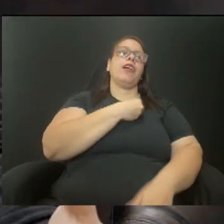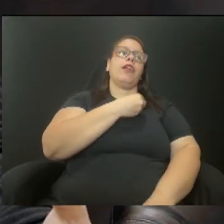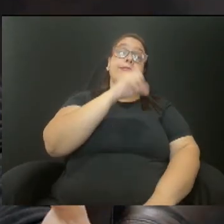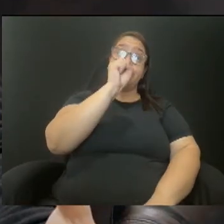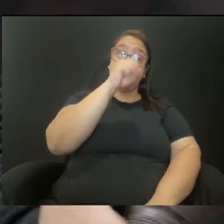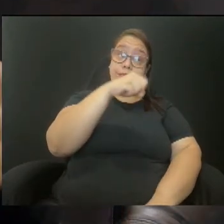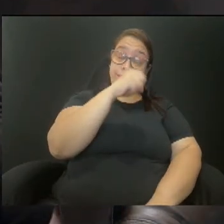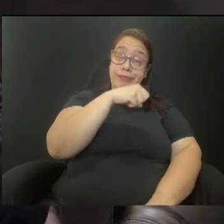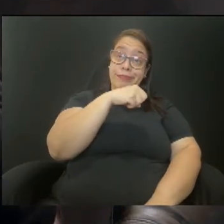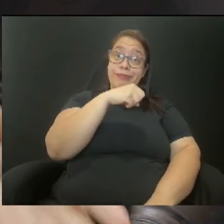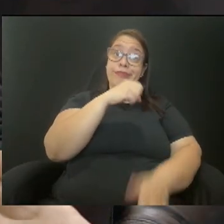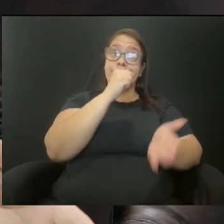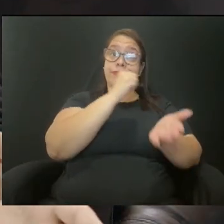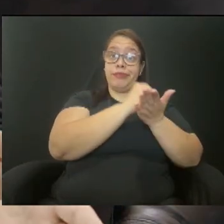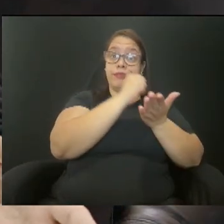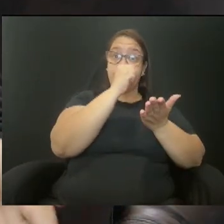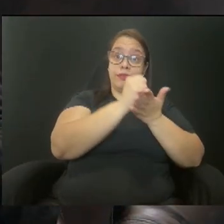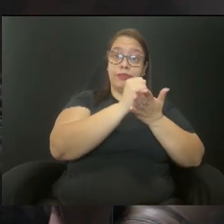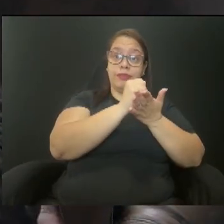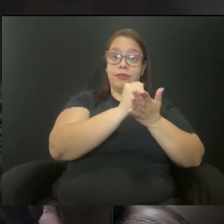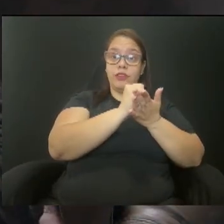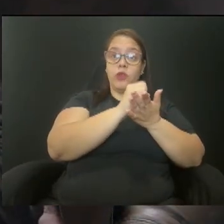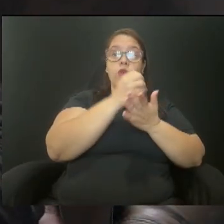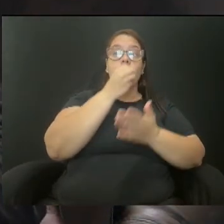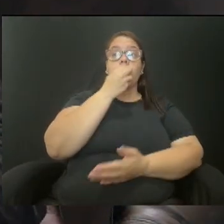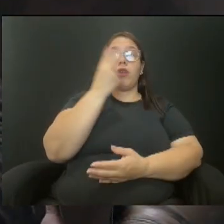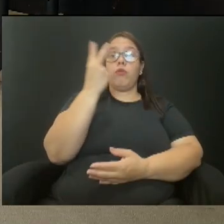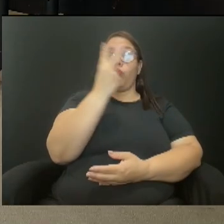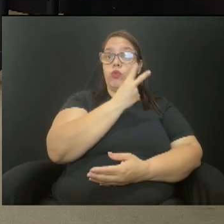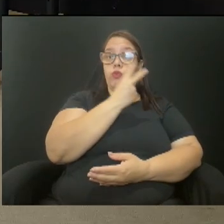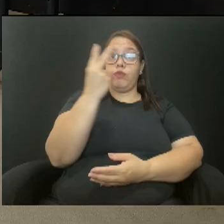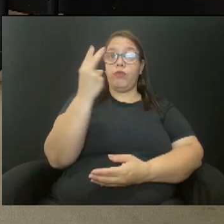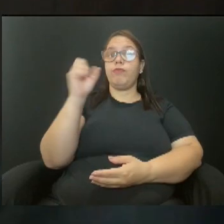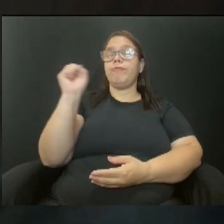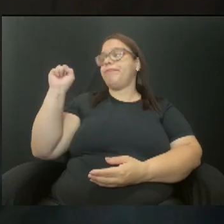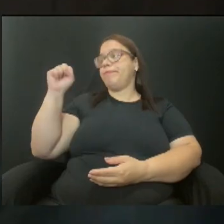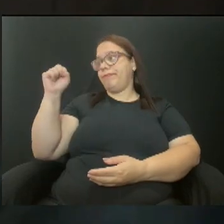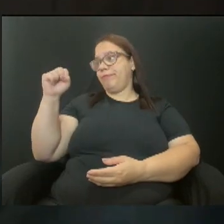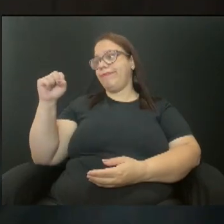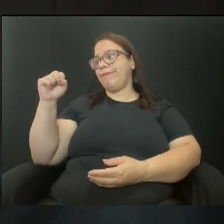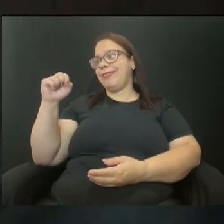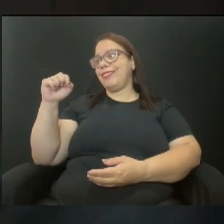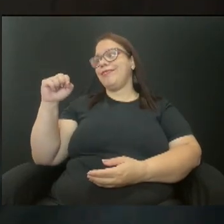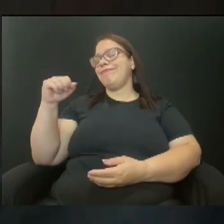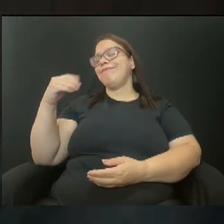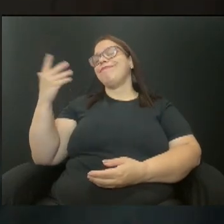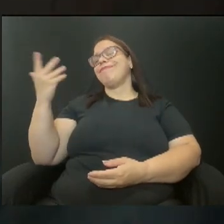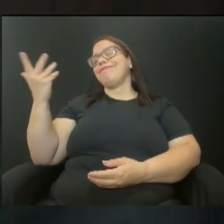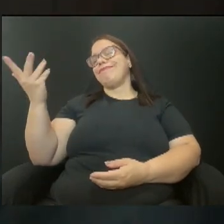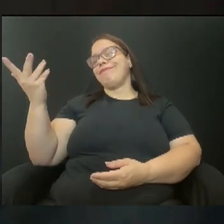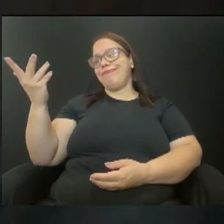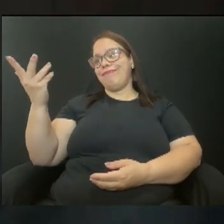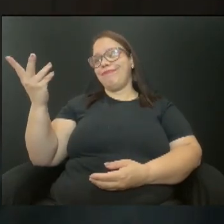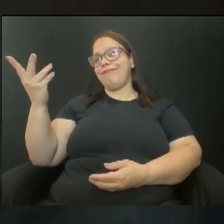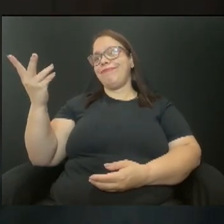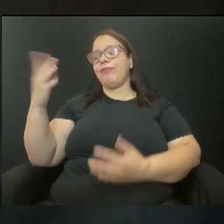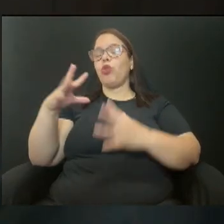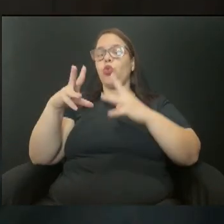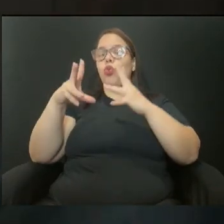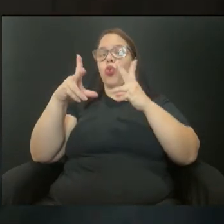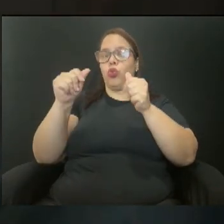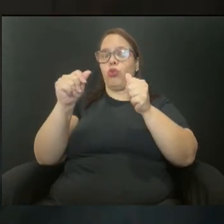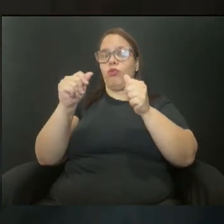um acordo tem que ser bom para os 2. Sim. Ah, então, a gente colocar tudo aí, tanto